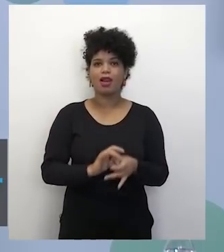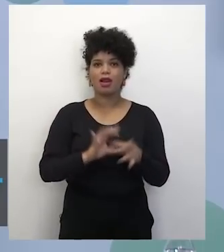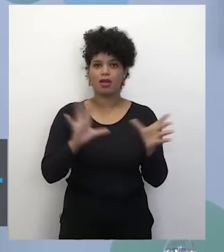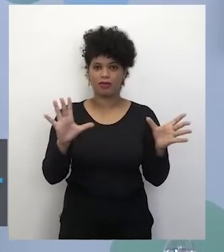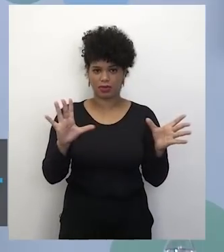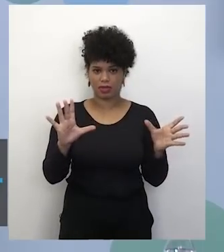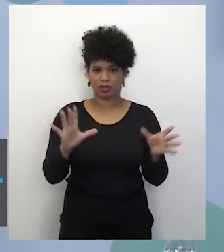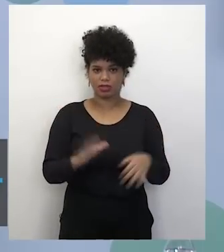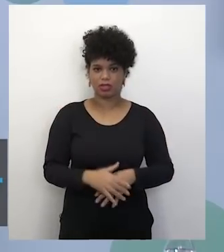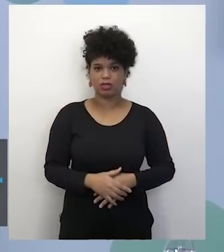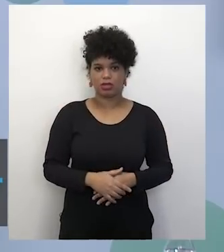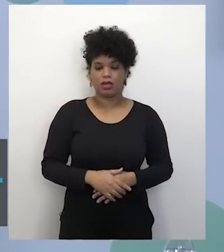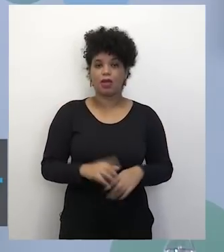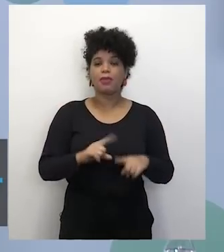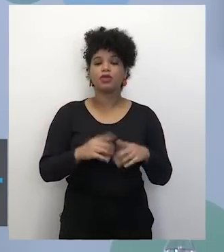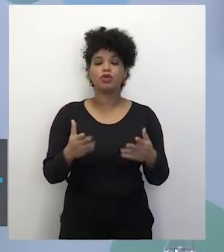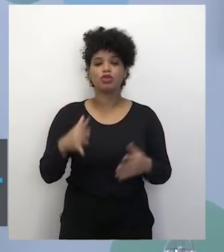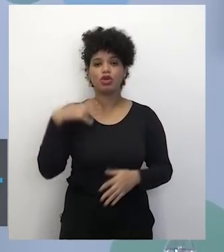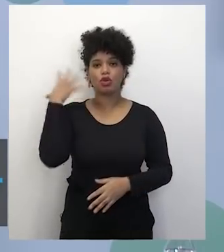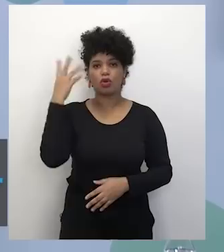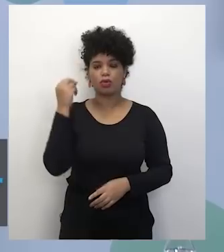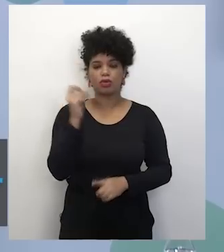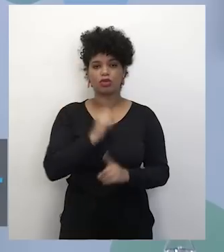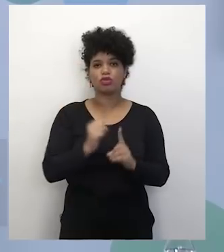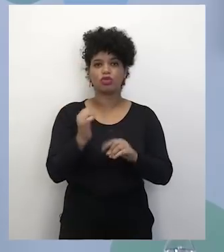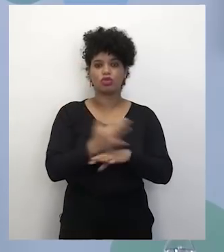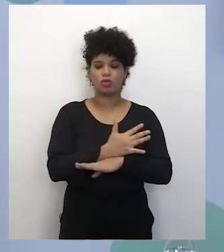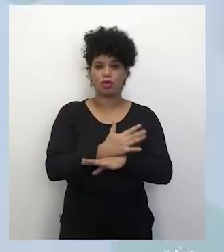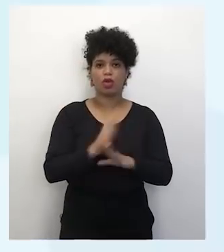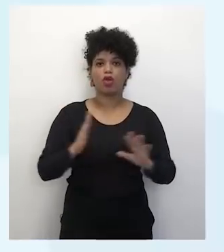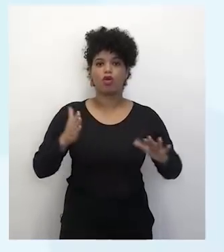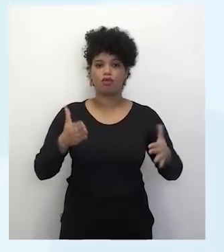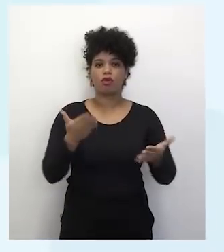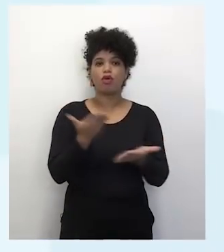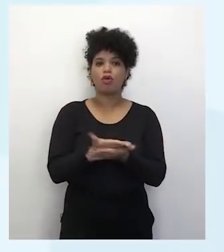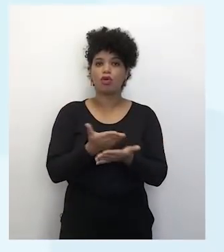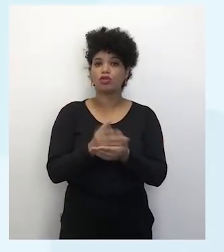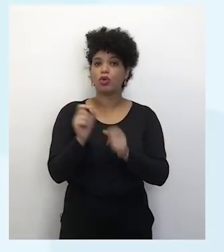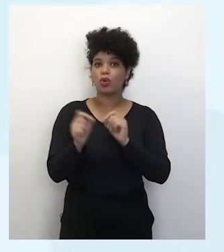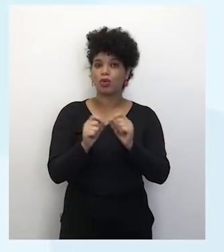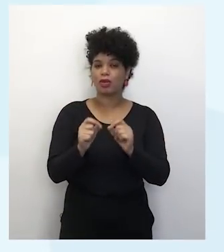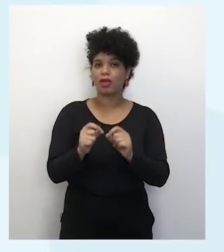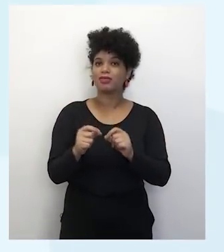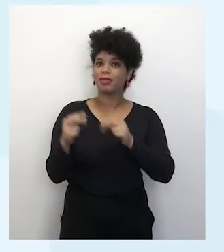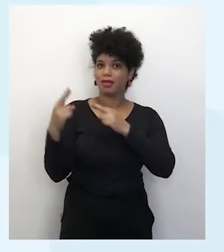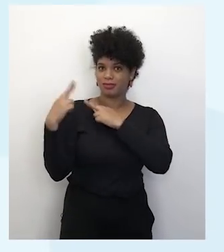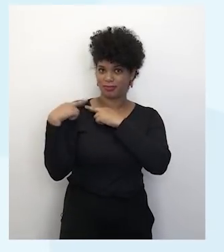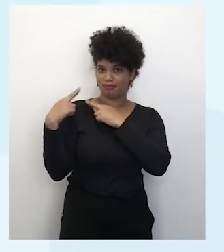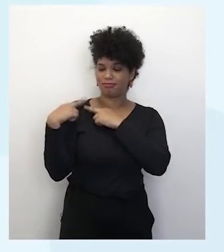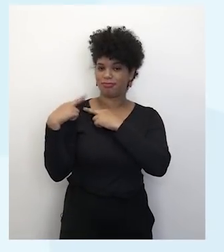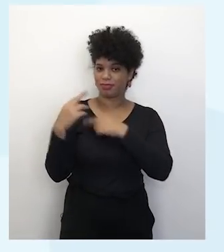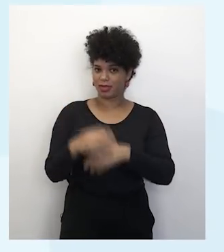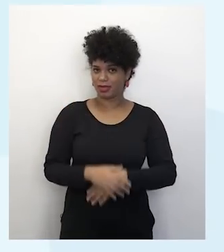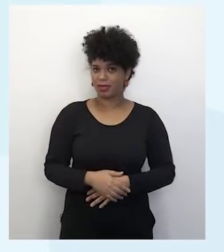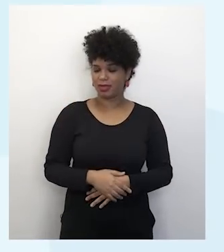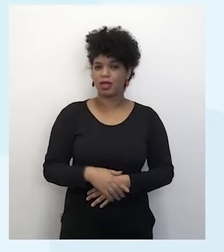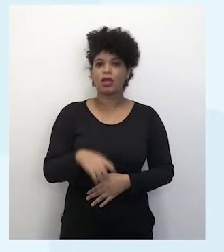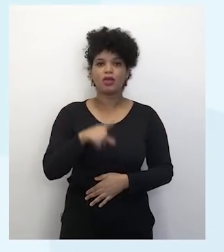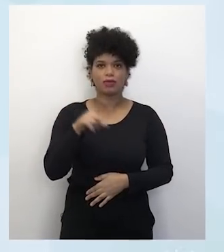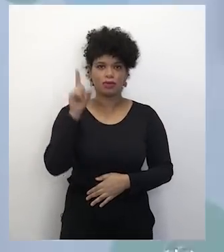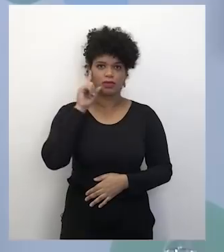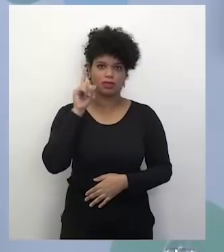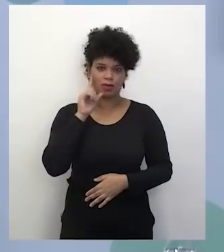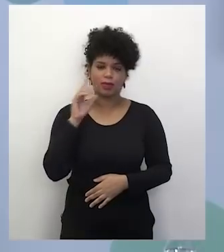A competência socioemocional em foco da aula é a responsabilidade, né? Vocês sabem que a gente não fala